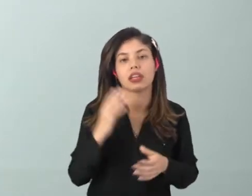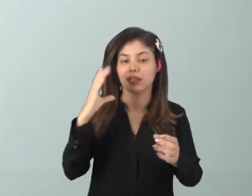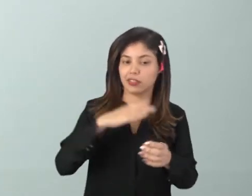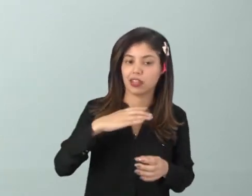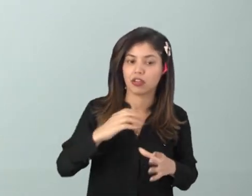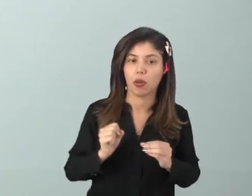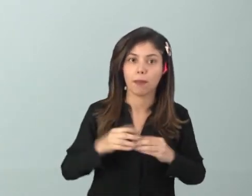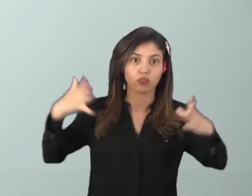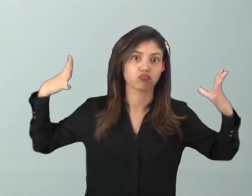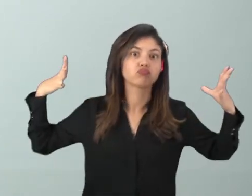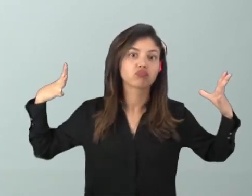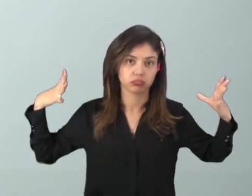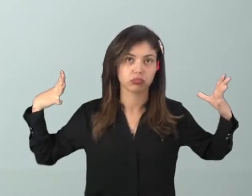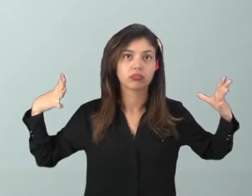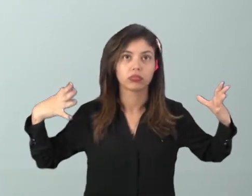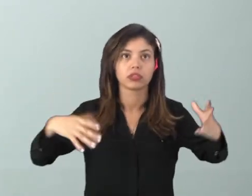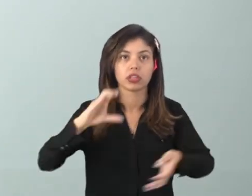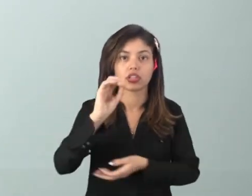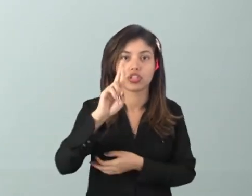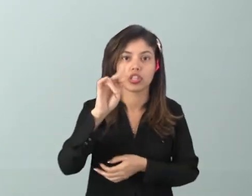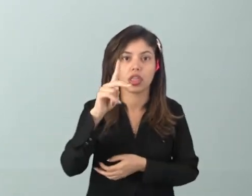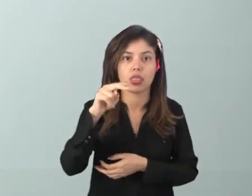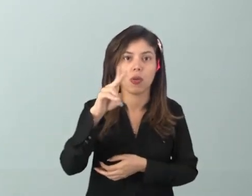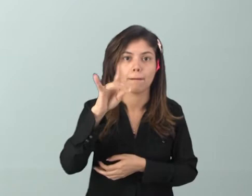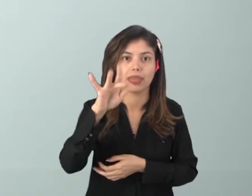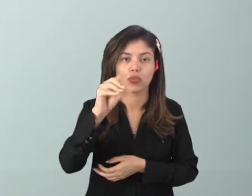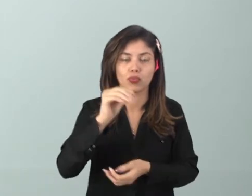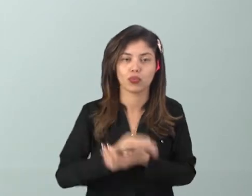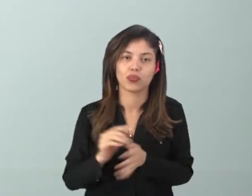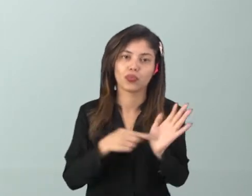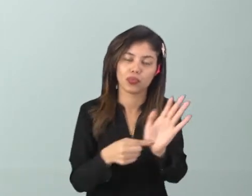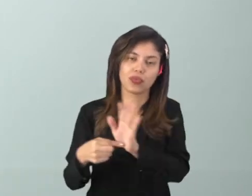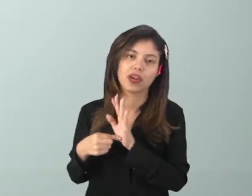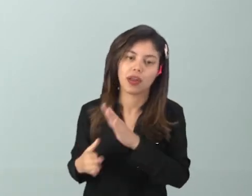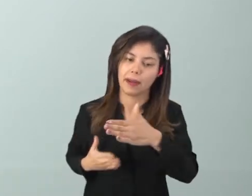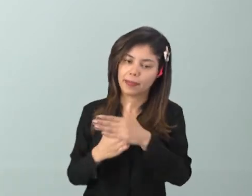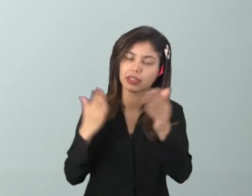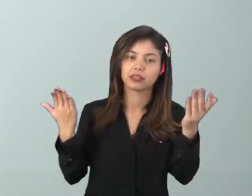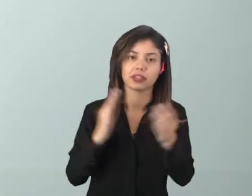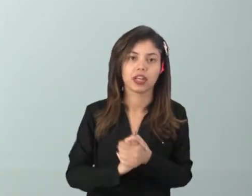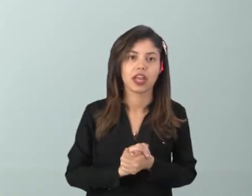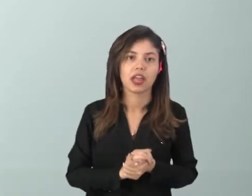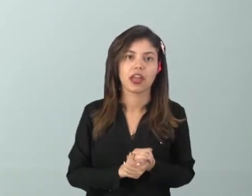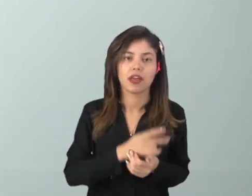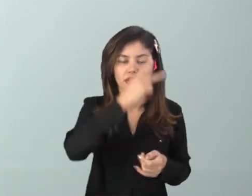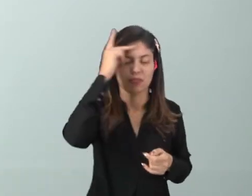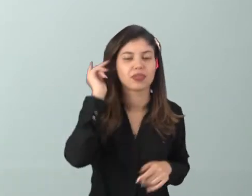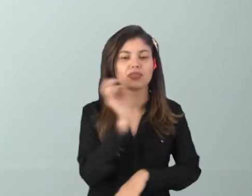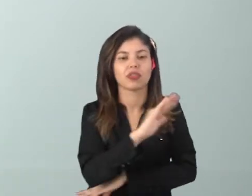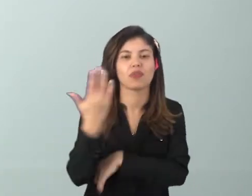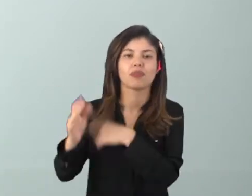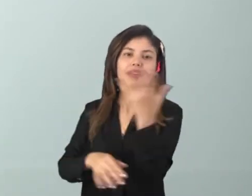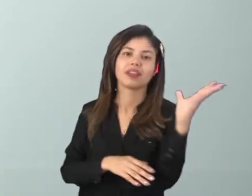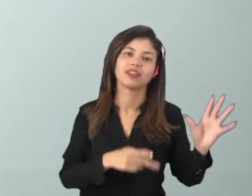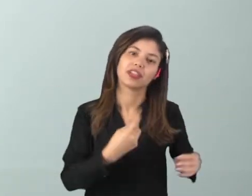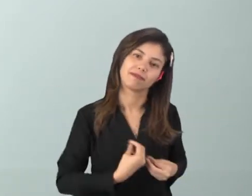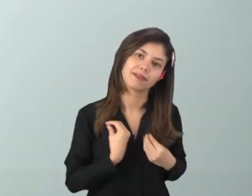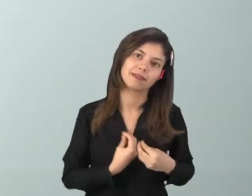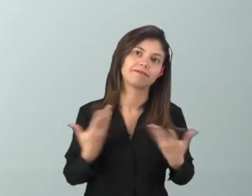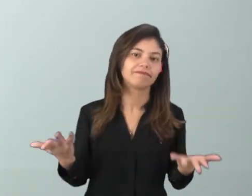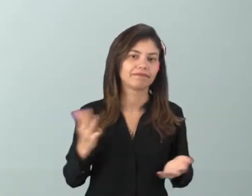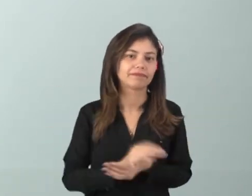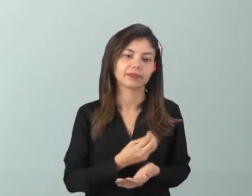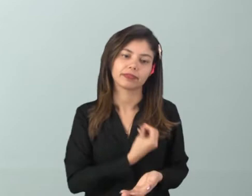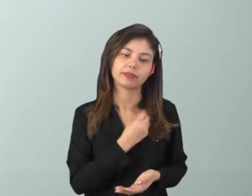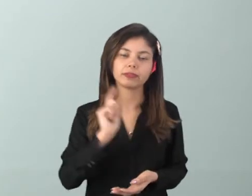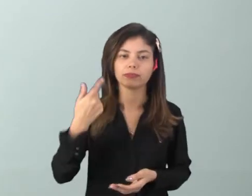né? O acidente de Chernobyl, quais foram os impactos que aconteceram ali, né, para o meio ambiente e para as pessoas que viviam ao redor. Então, é um tipo